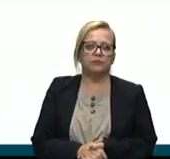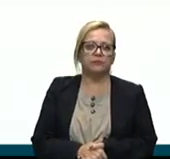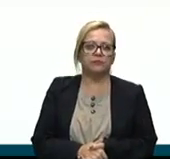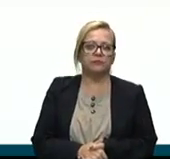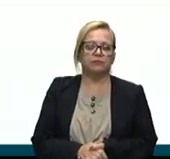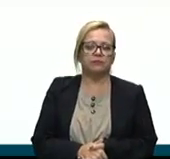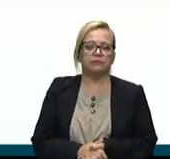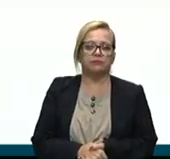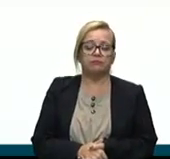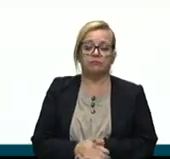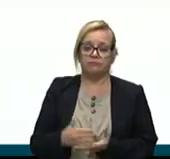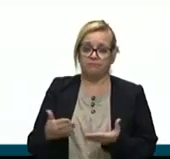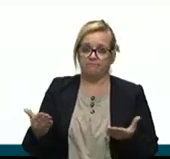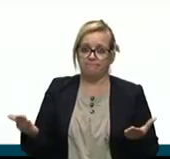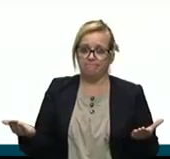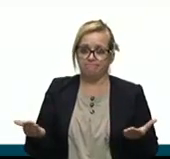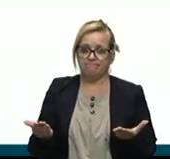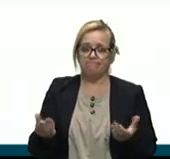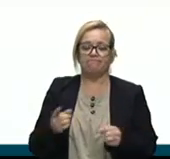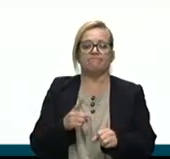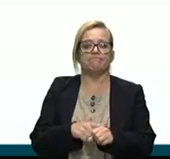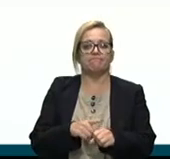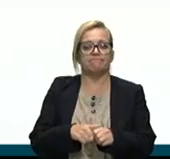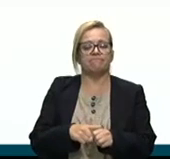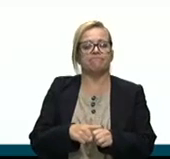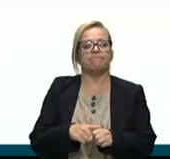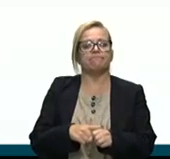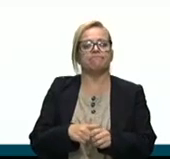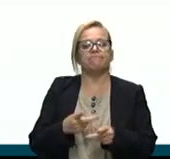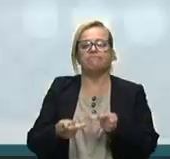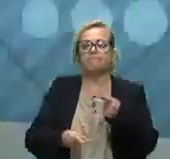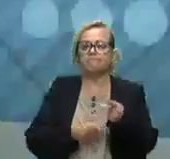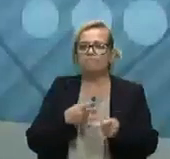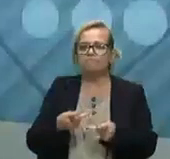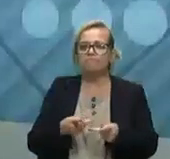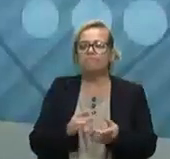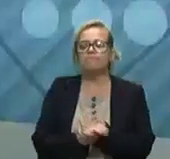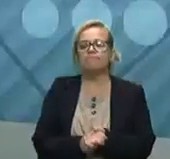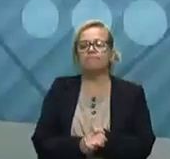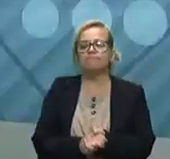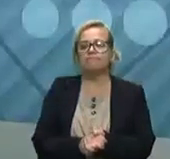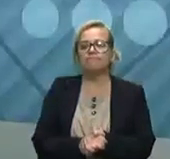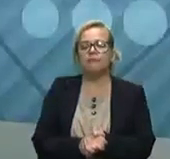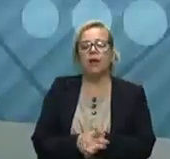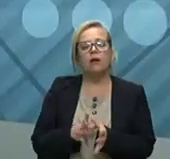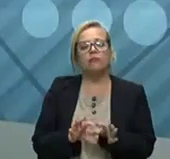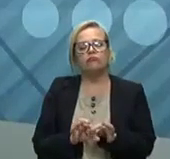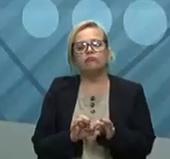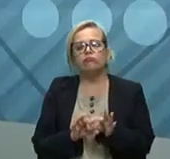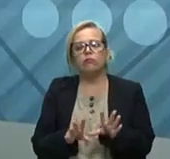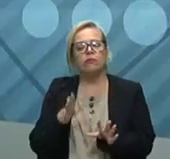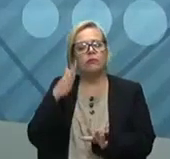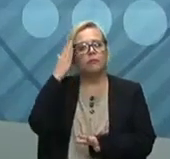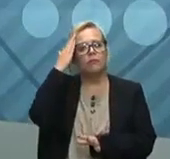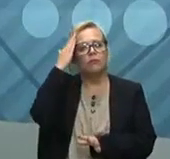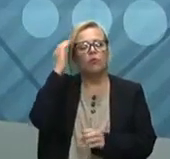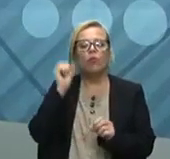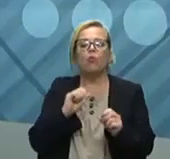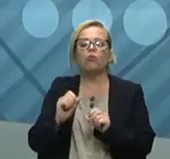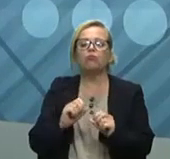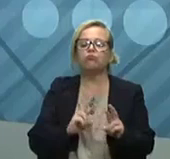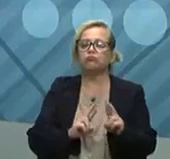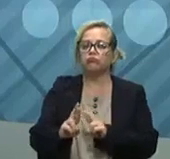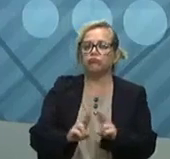Então, neste quarto momento, nós vamos falar a respeito de um tipo de coeficiente que permite determinar a